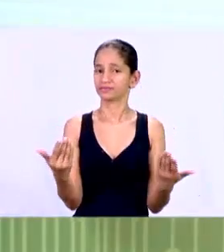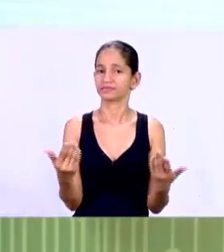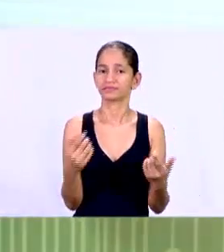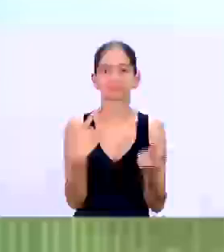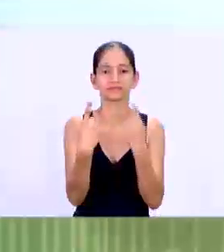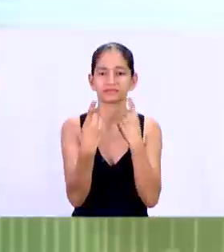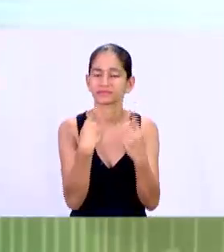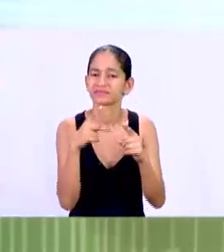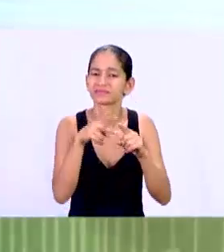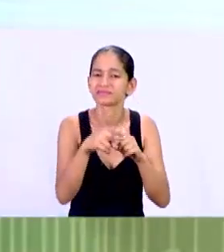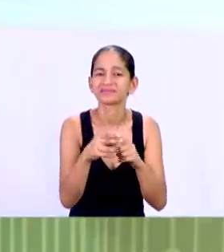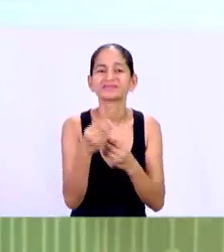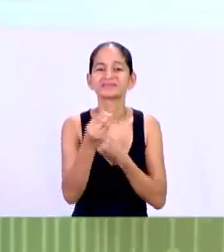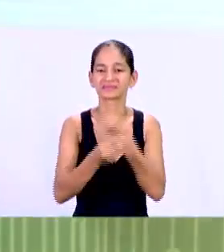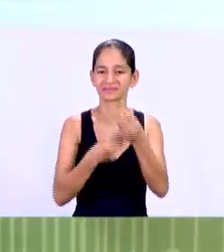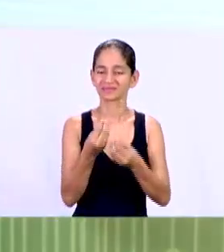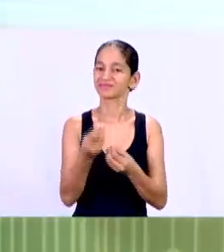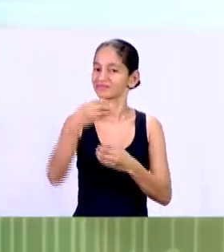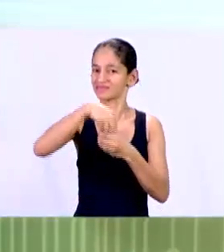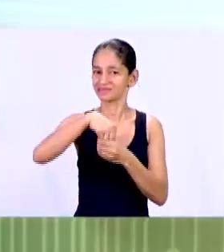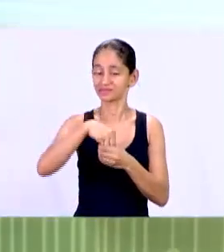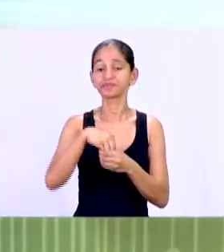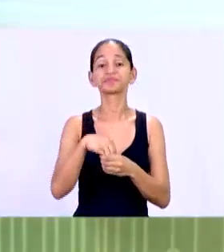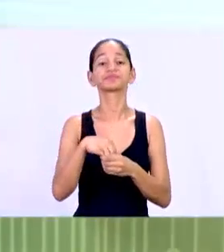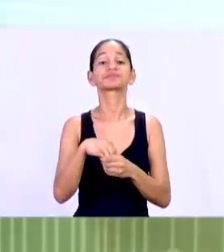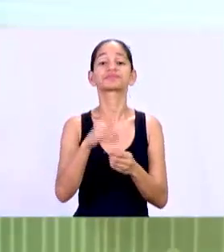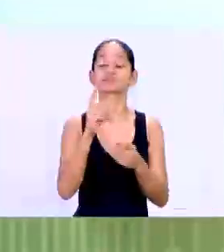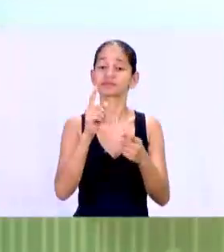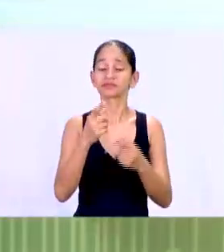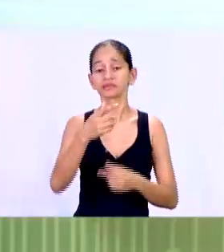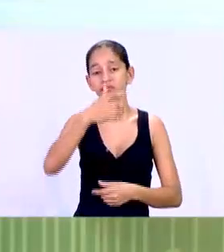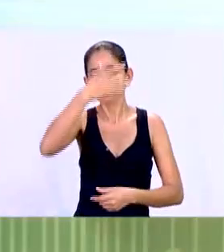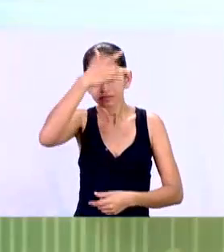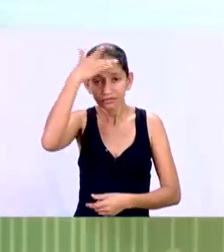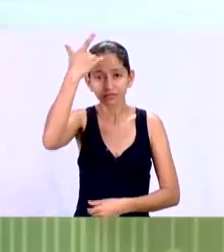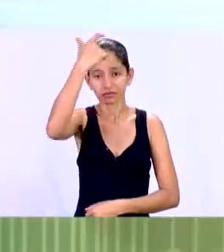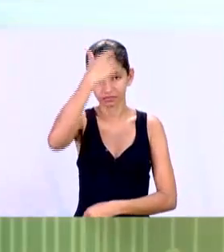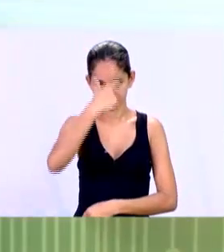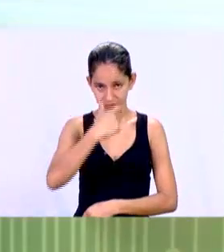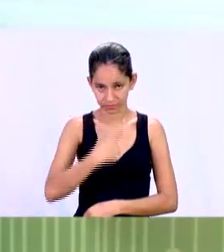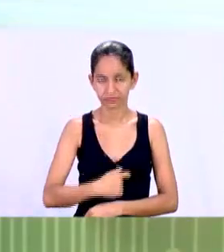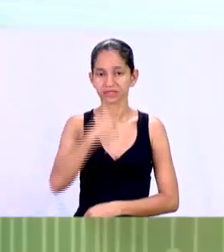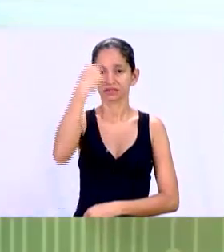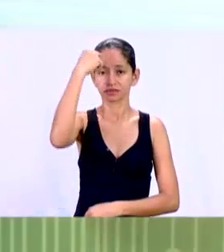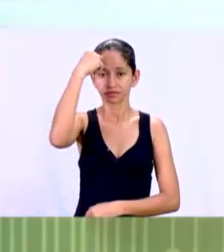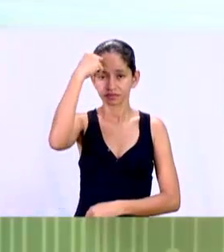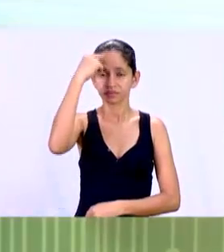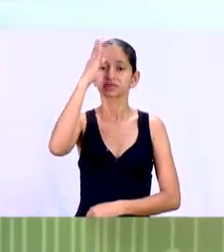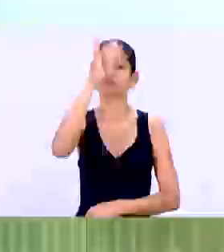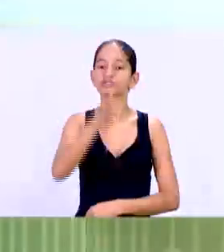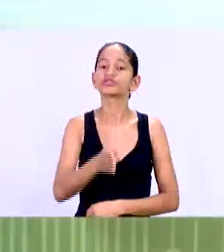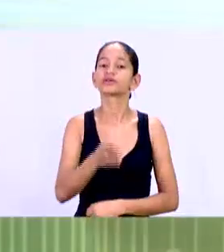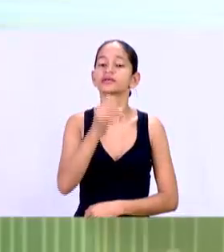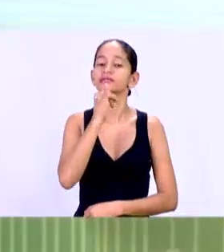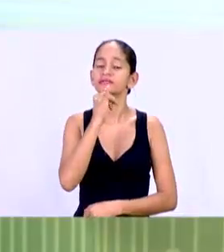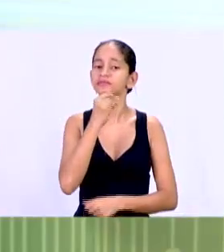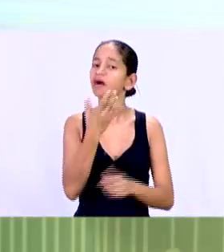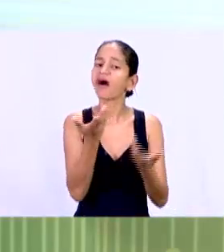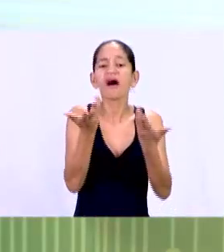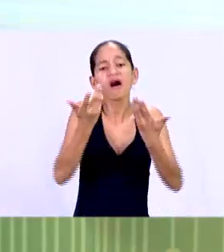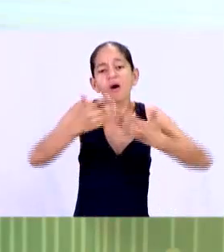as forças internas no caso de nós, que somos seres humanos racionais, não usarmos essa